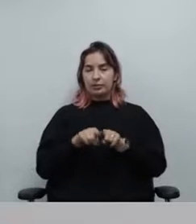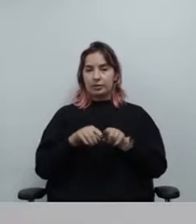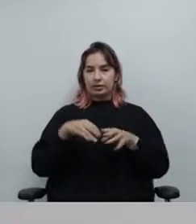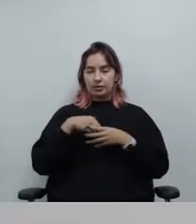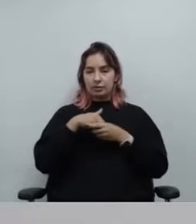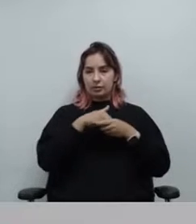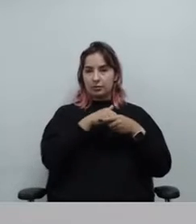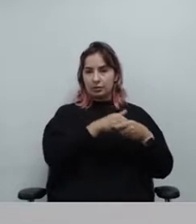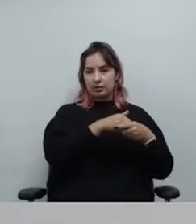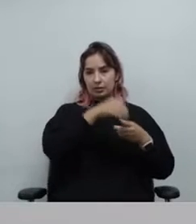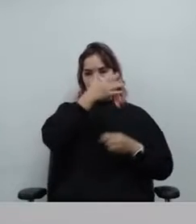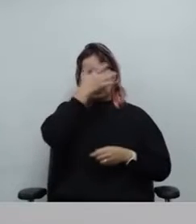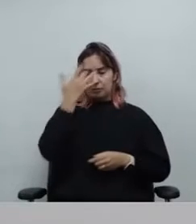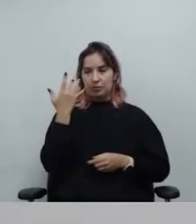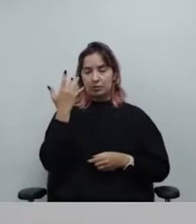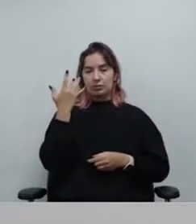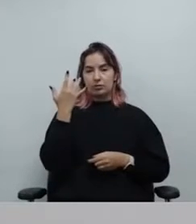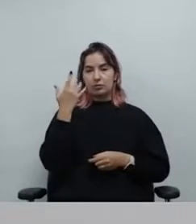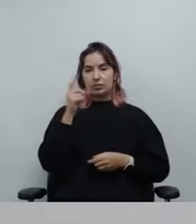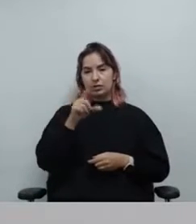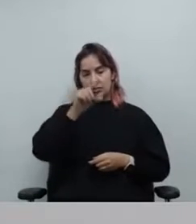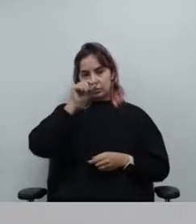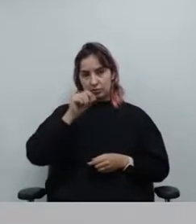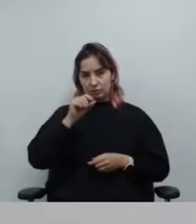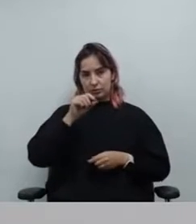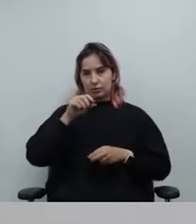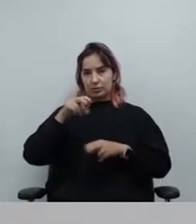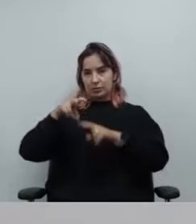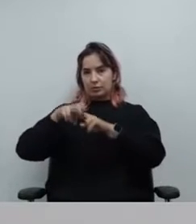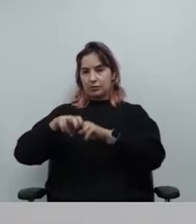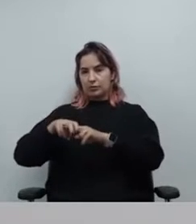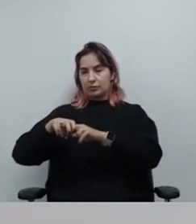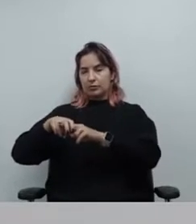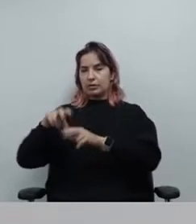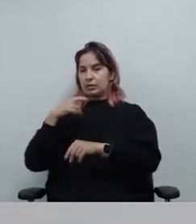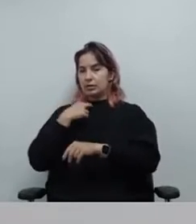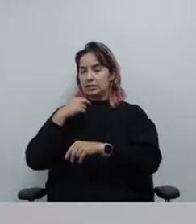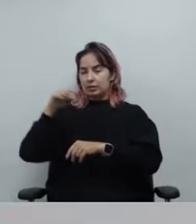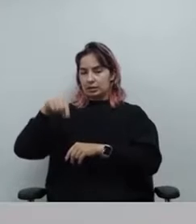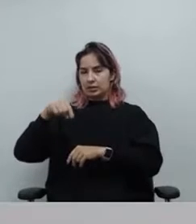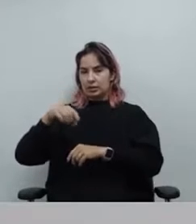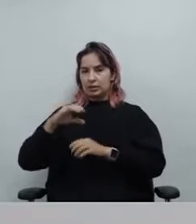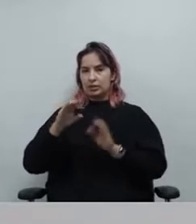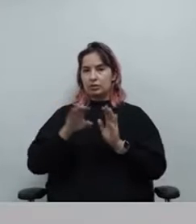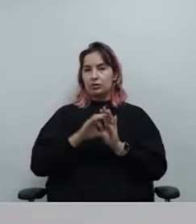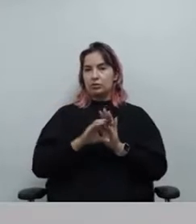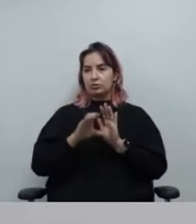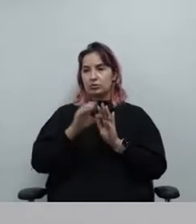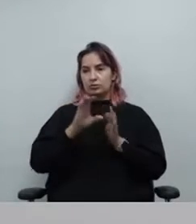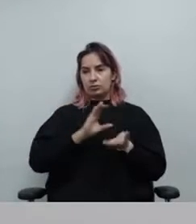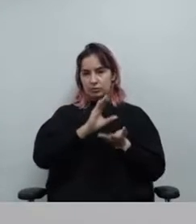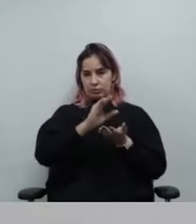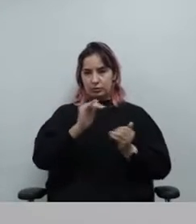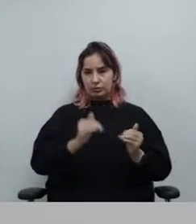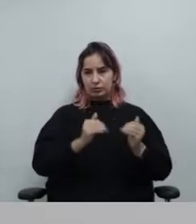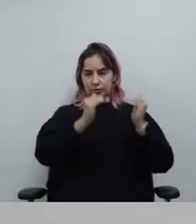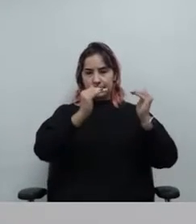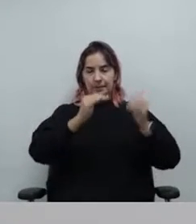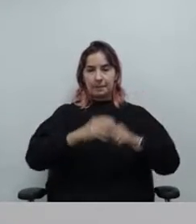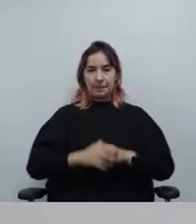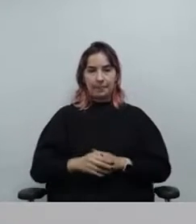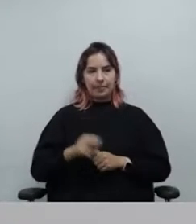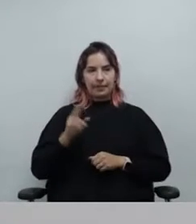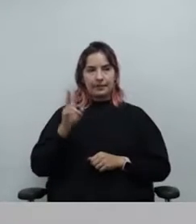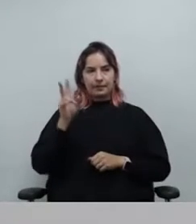às pessoas que foram eleitas para ocupar as cadeiras aqui do Conselho Superior na próxima gestão. Vejo que algumas